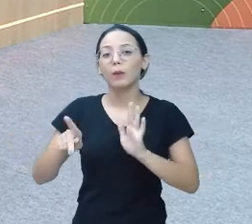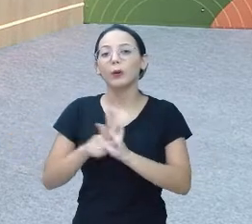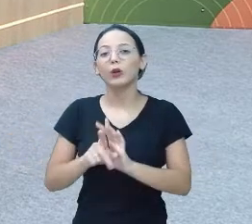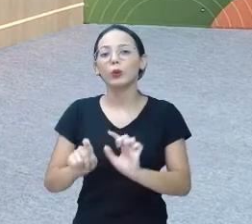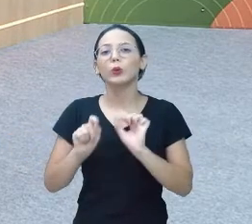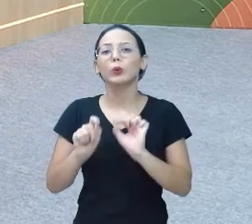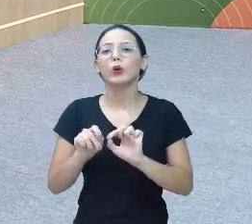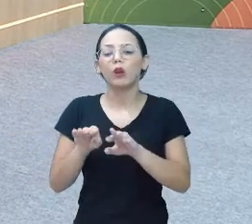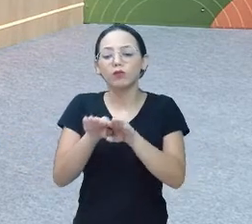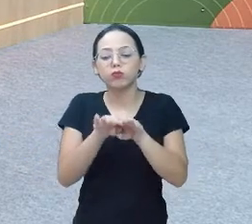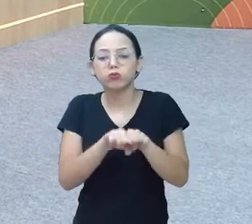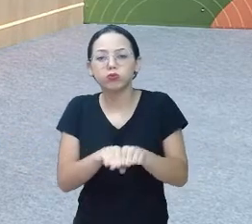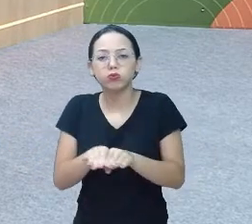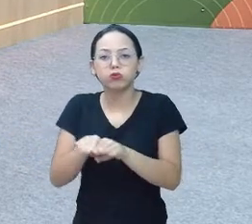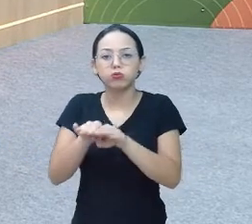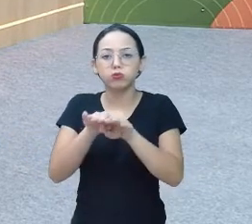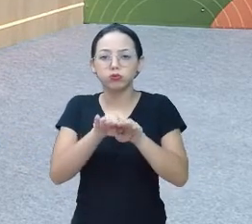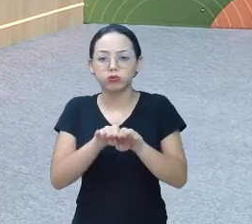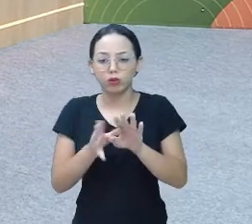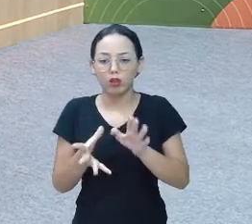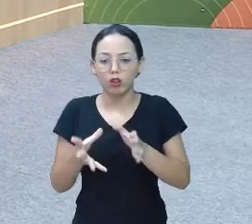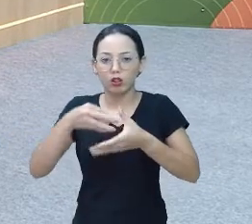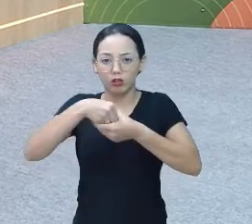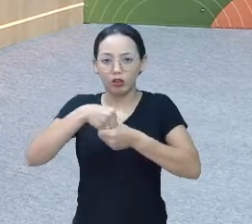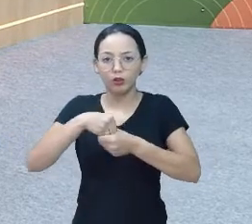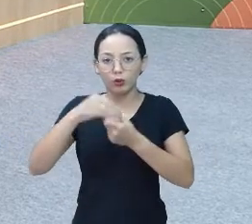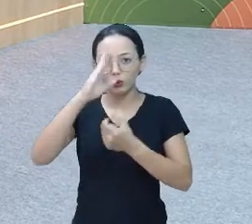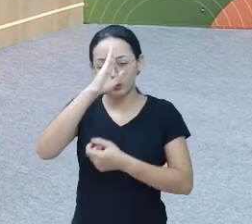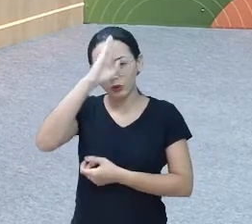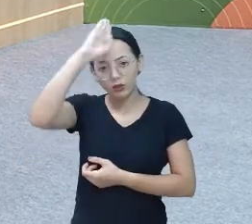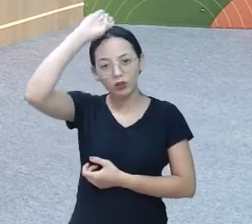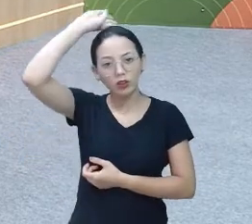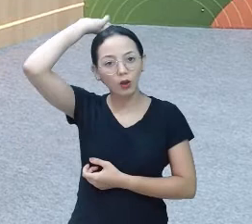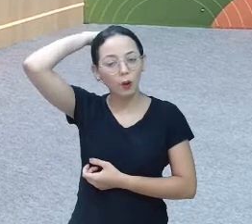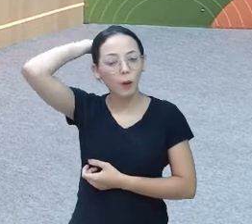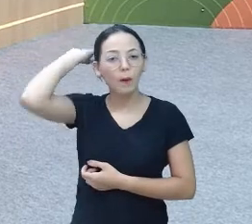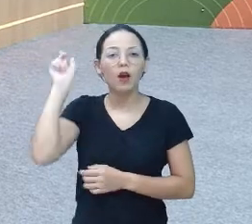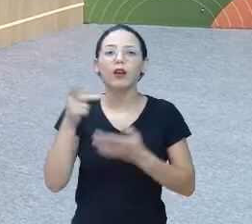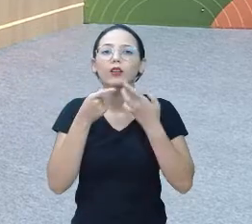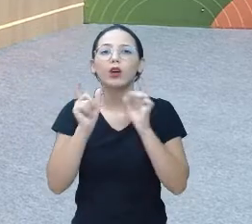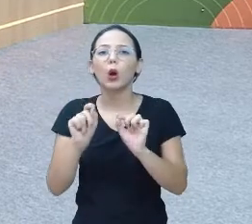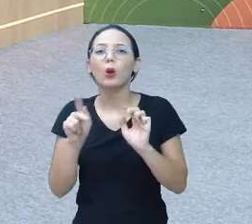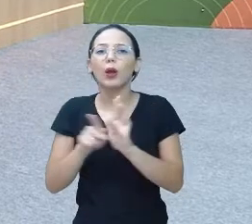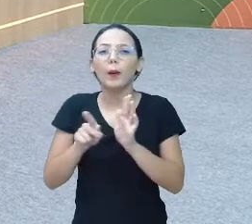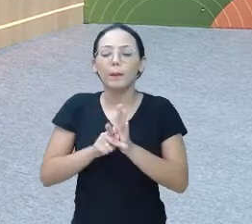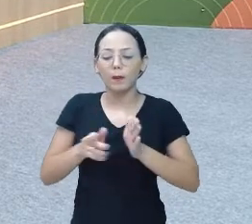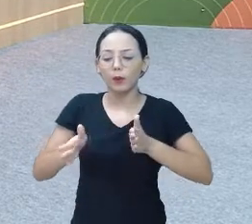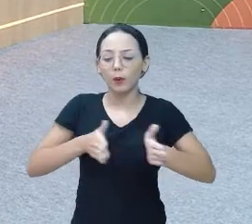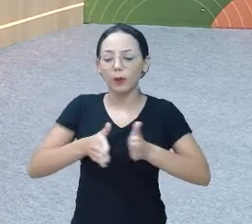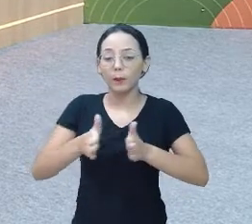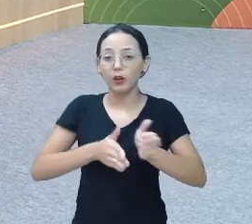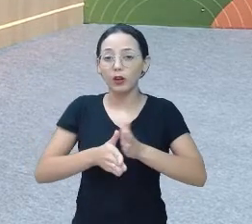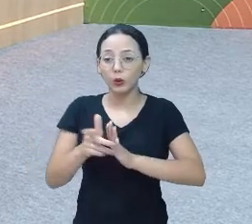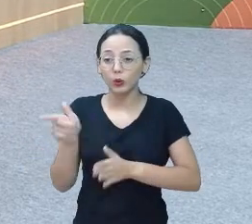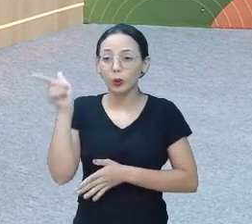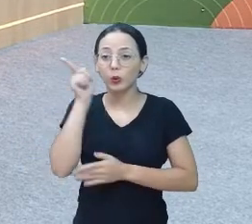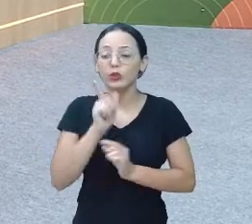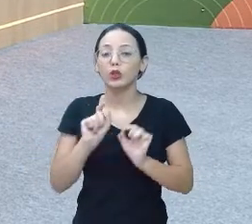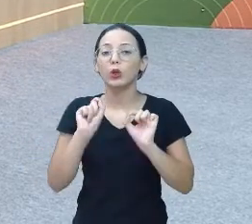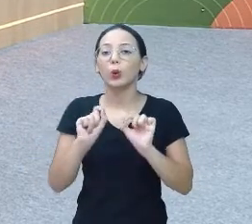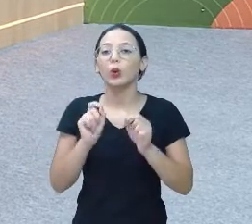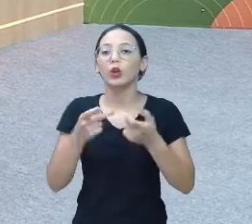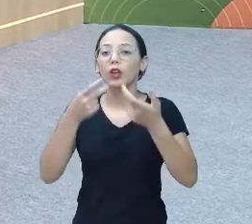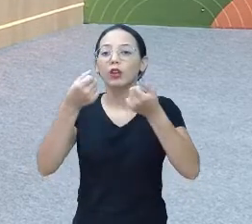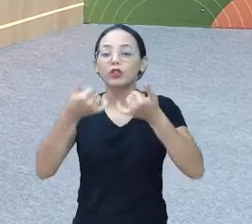certa estabilidade no Império, de forma que se diz que foi nesse período aqui que prevalecia o que a gente chama